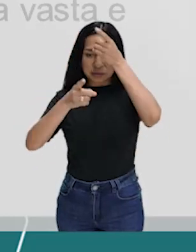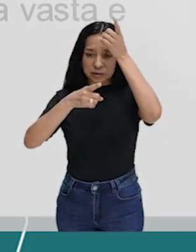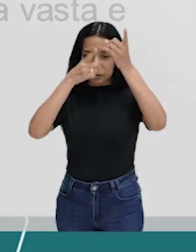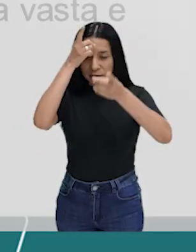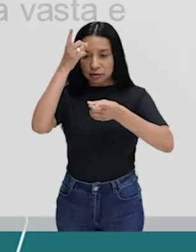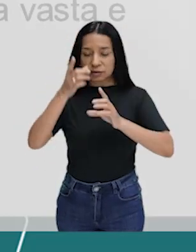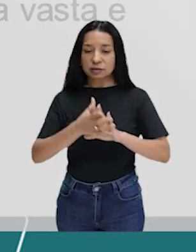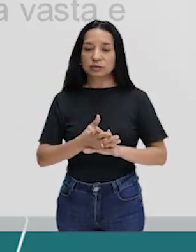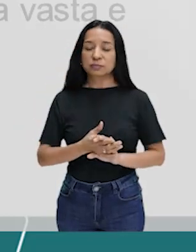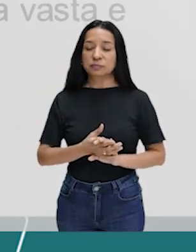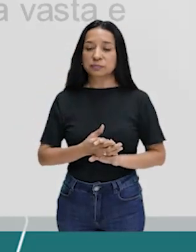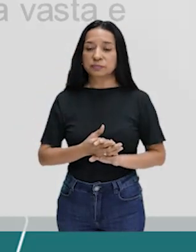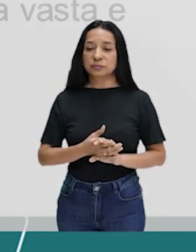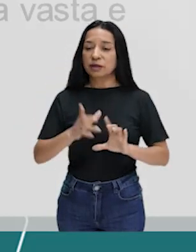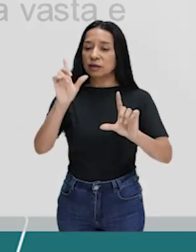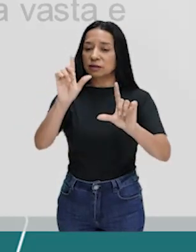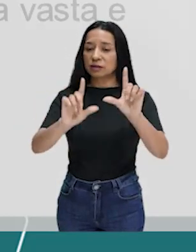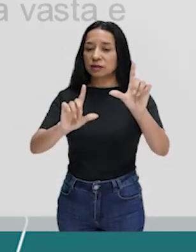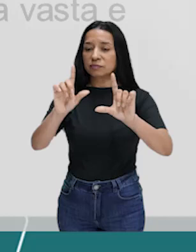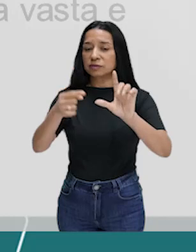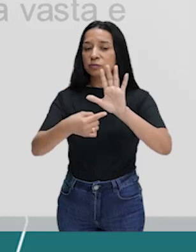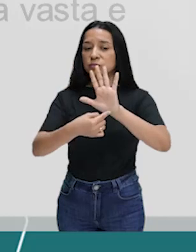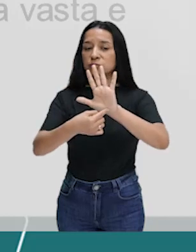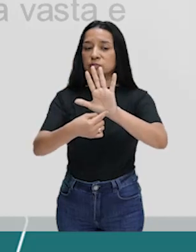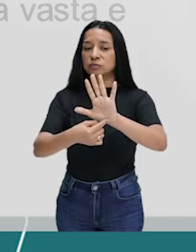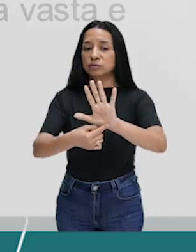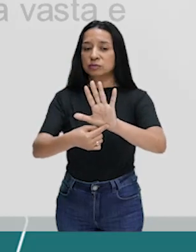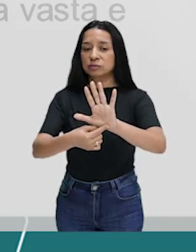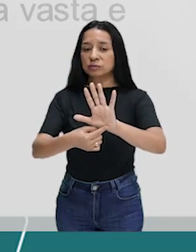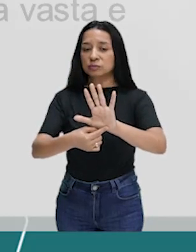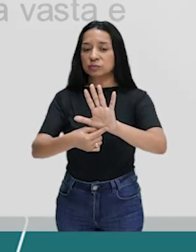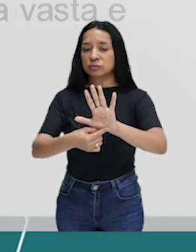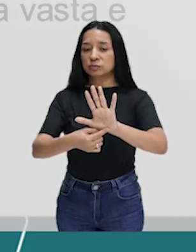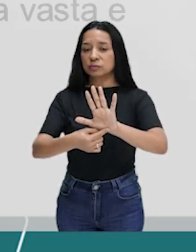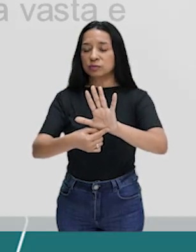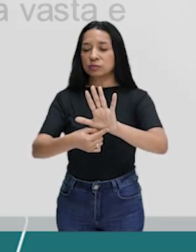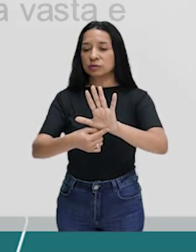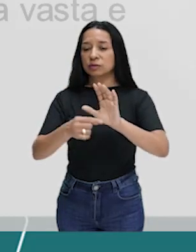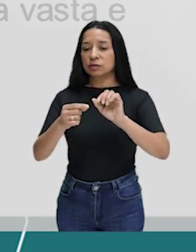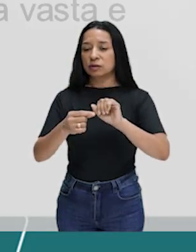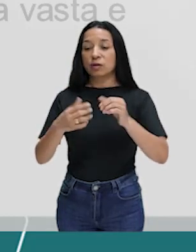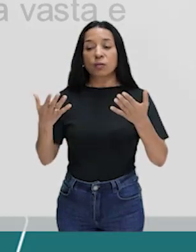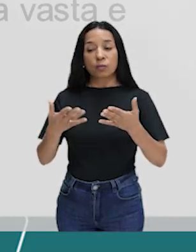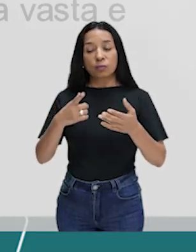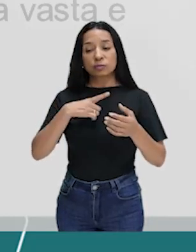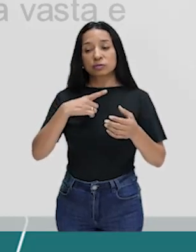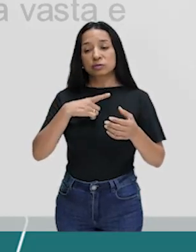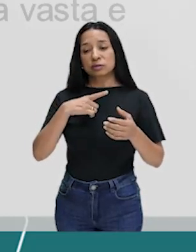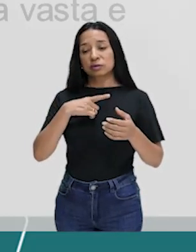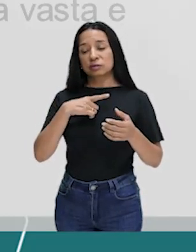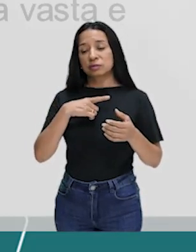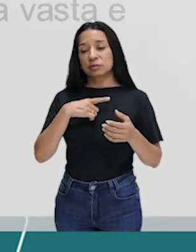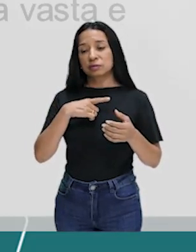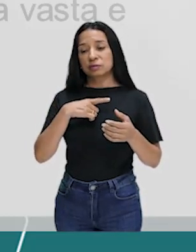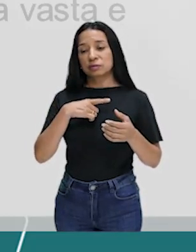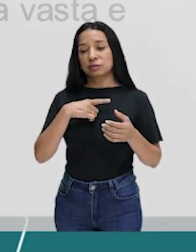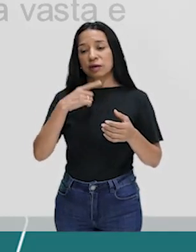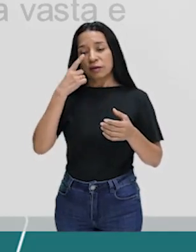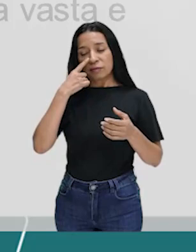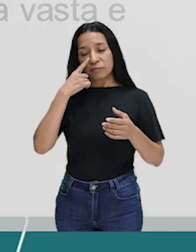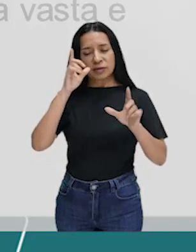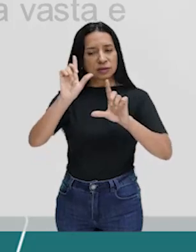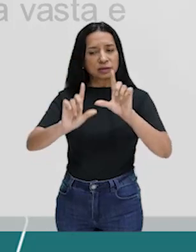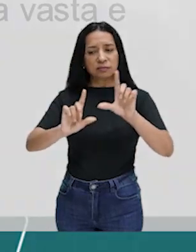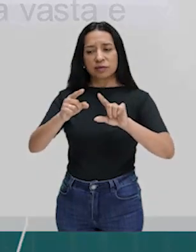né? Inventividade. Televisão é o grande veículo de mídia do período. Hoje a gente tem coisa que a gente não vê na TV, mas a gente tem as